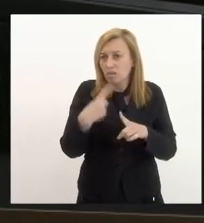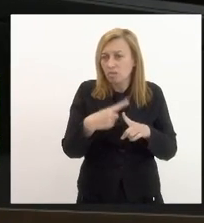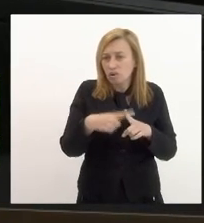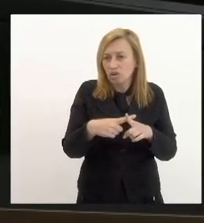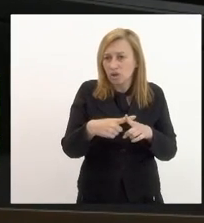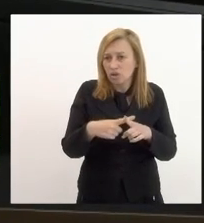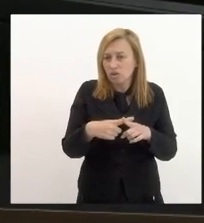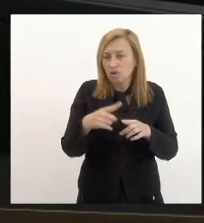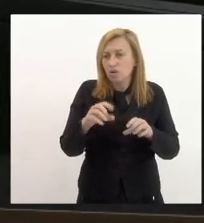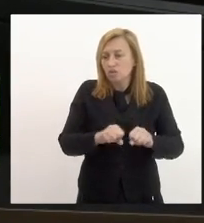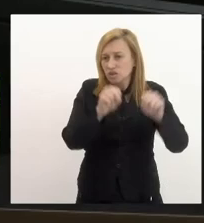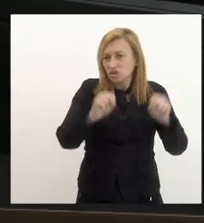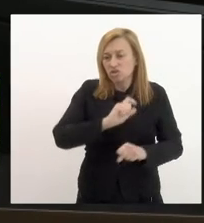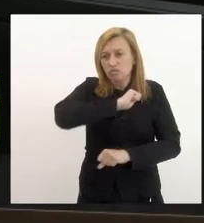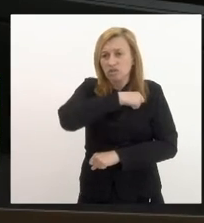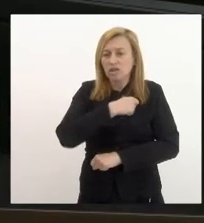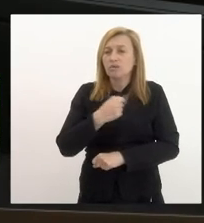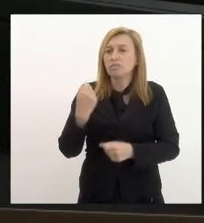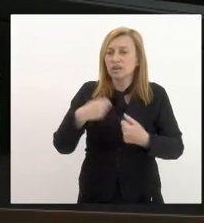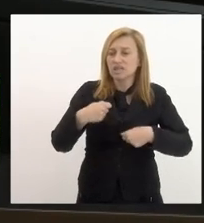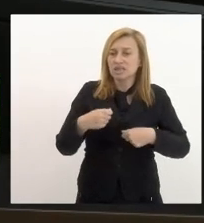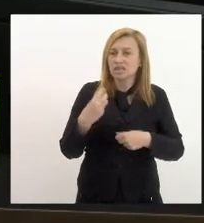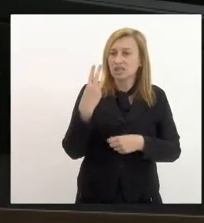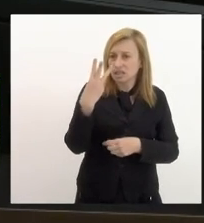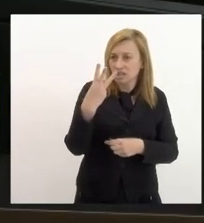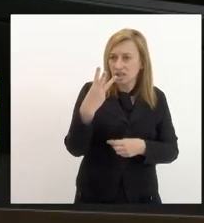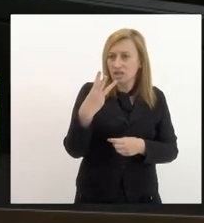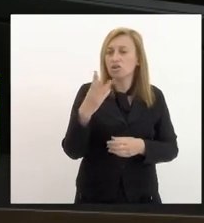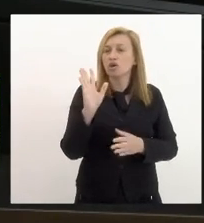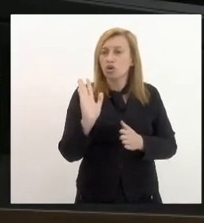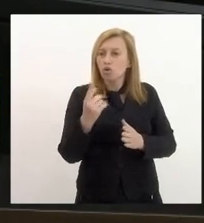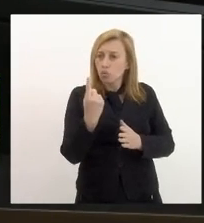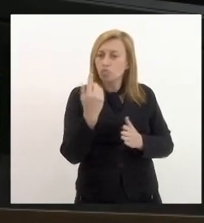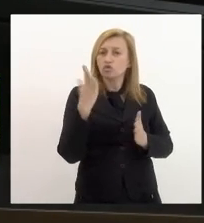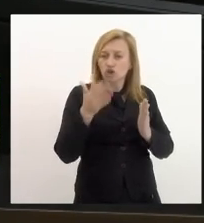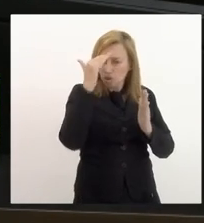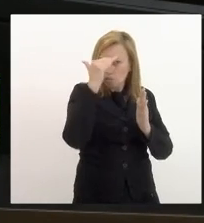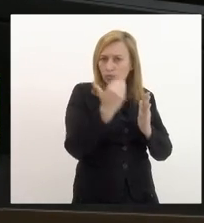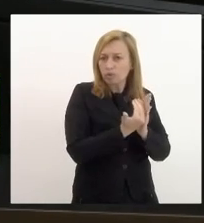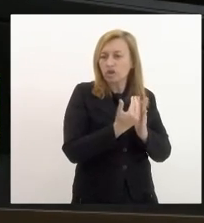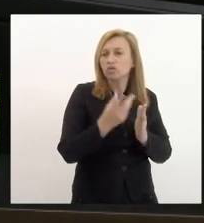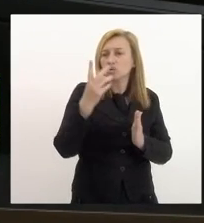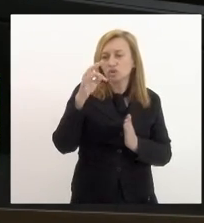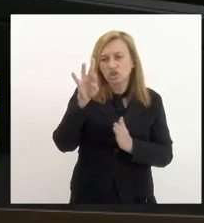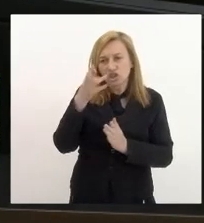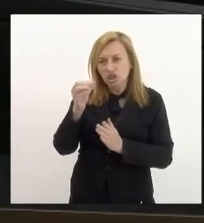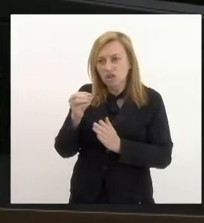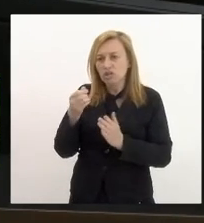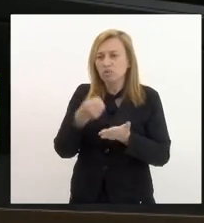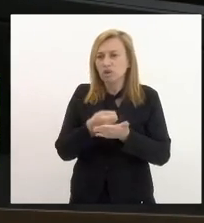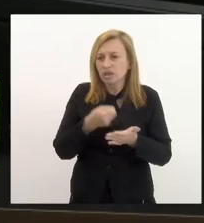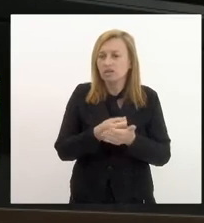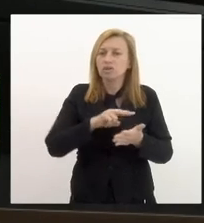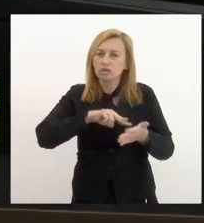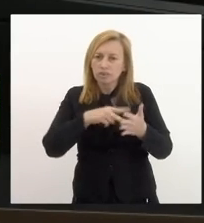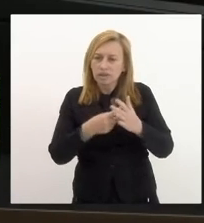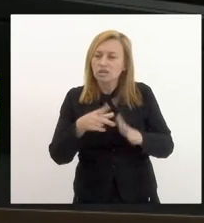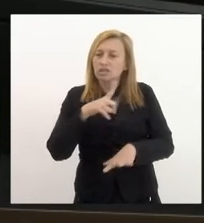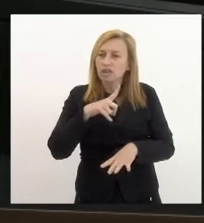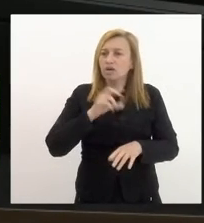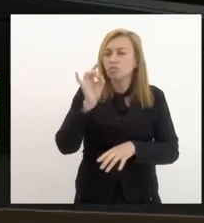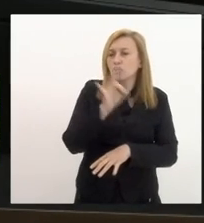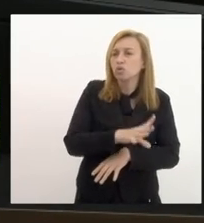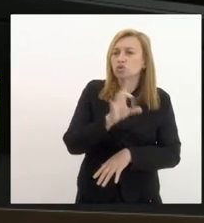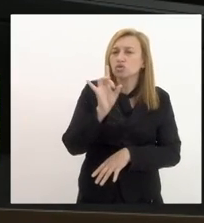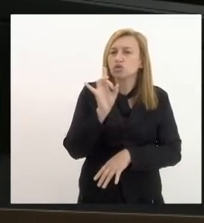precisa de 31 já foi cumprido o triénio é obrigatório e tem essa a e por